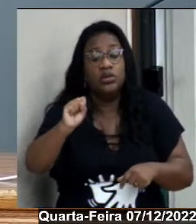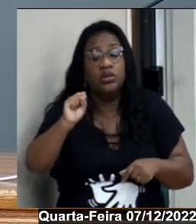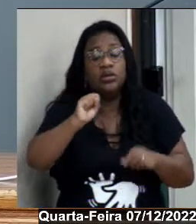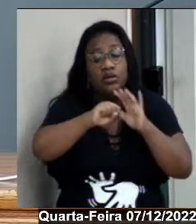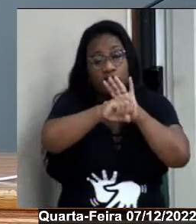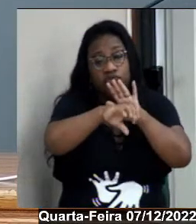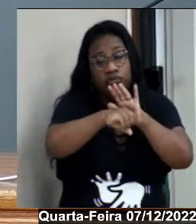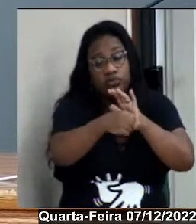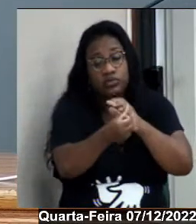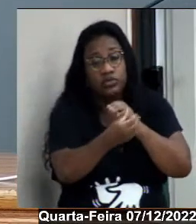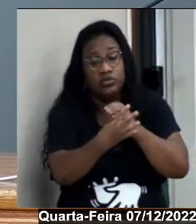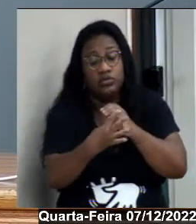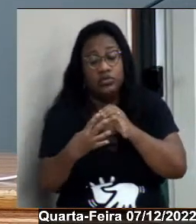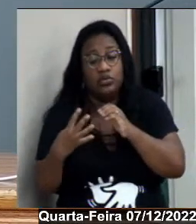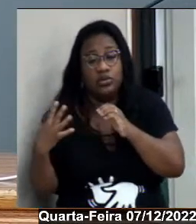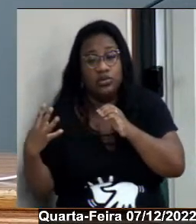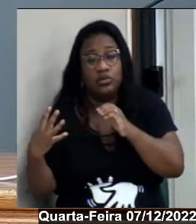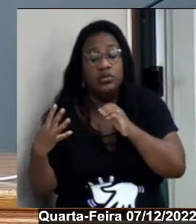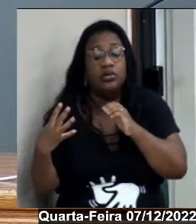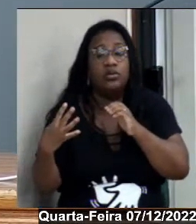Souza. Indicação número